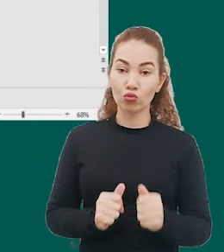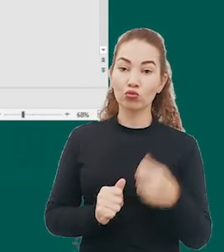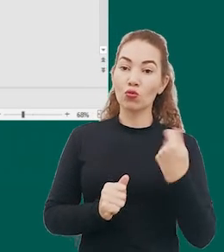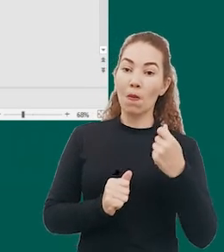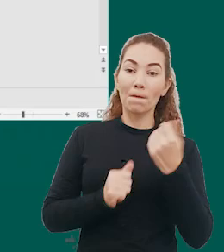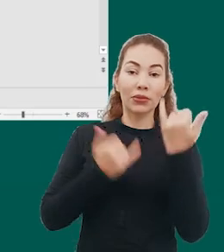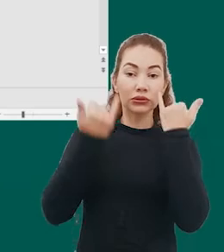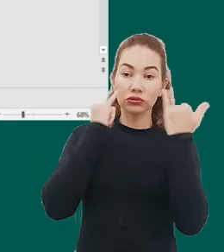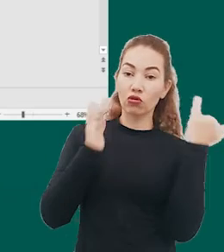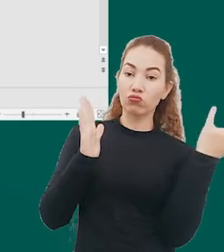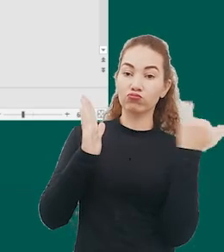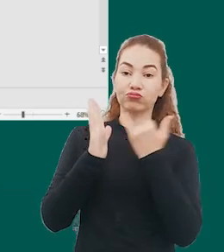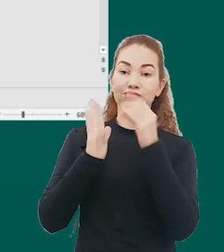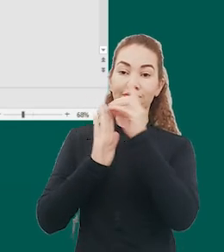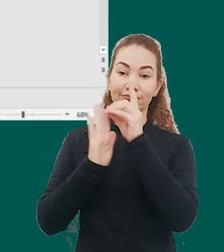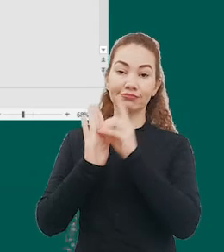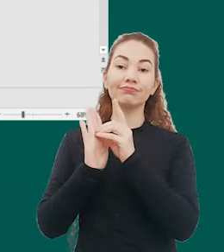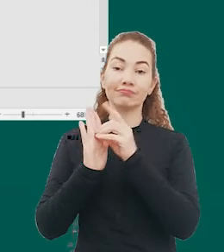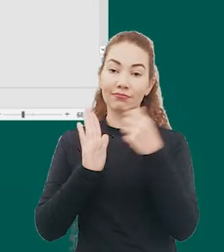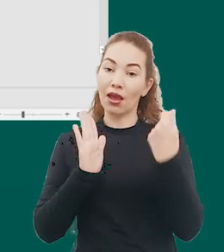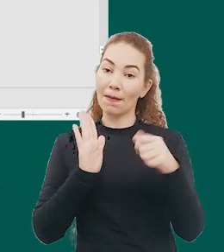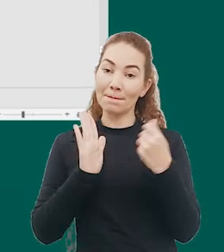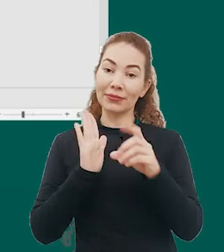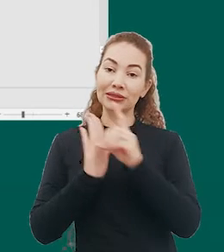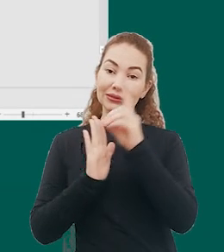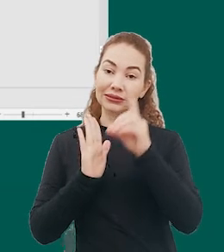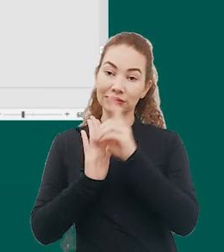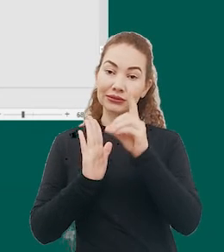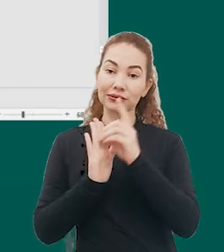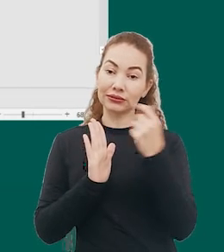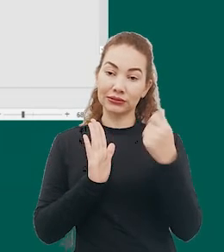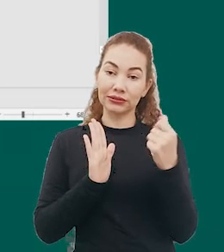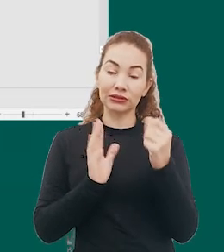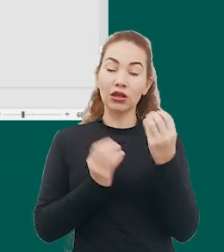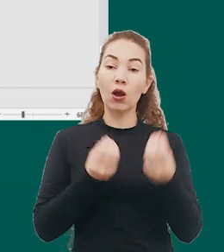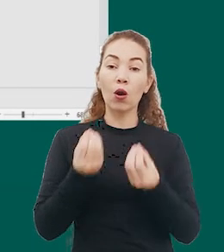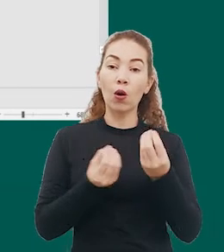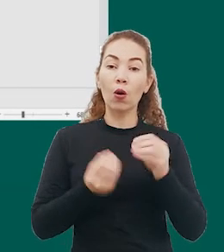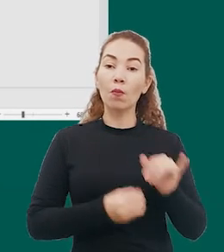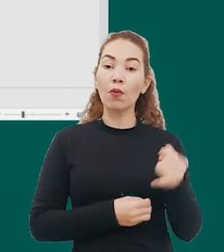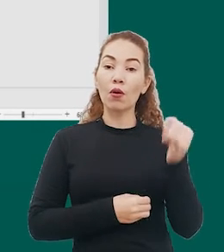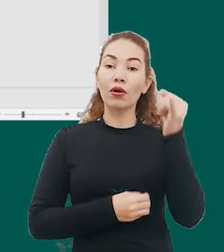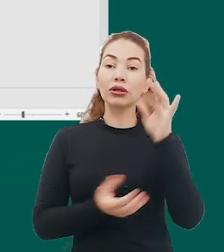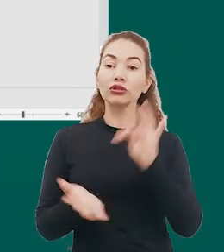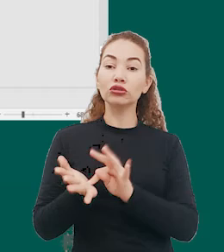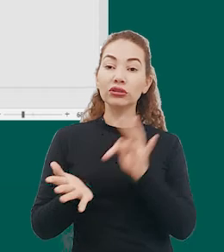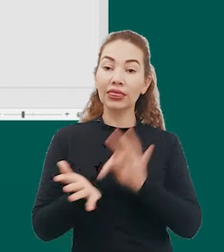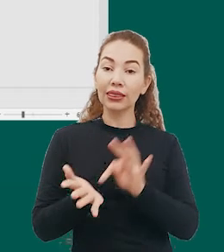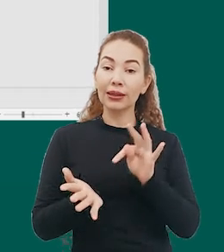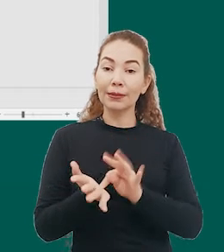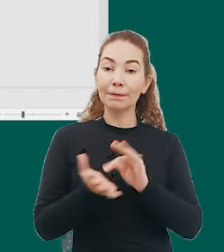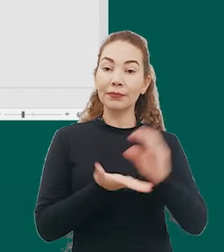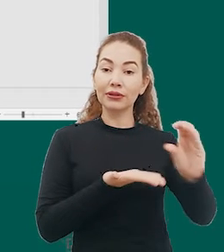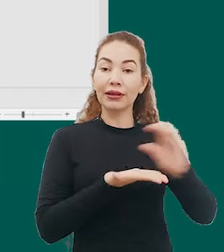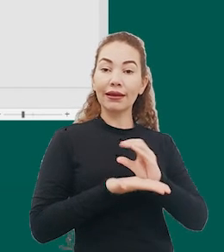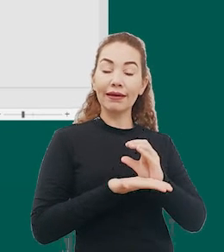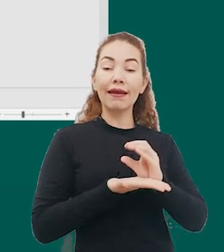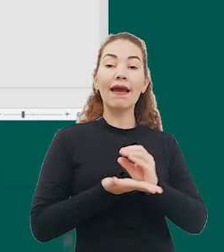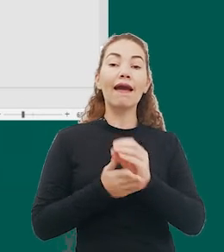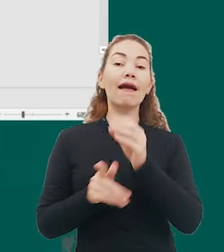ser informado lá na nossa declaração de imposto de renda como rendimentos tributáveis recebidos de